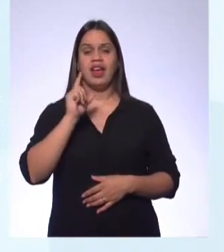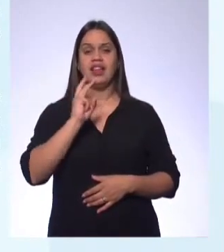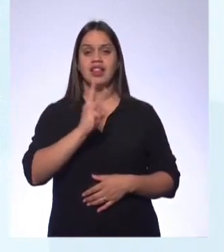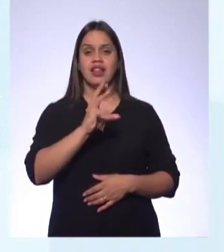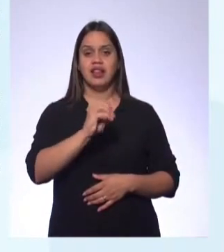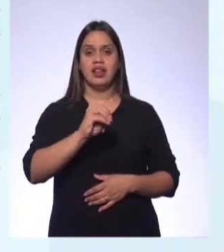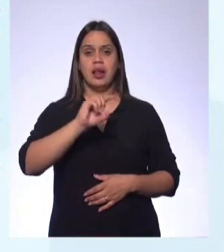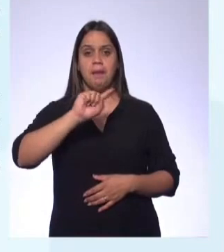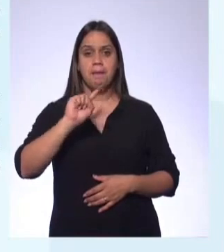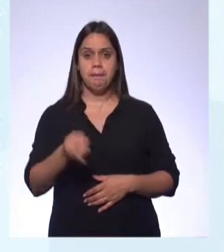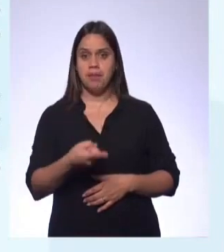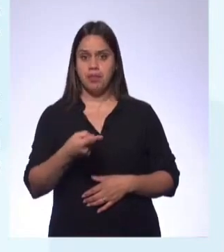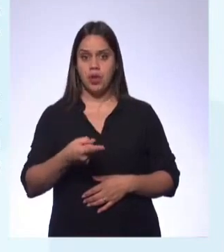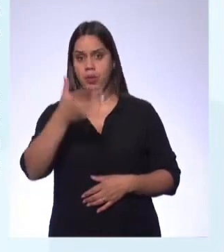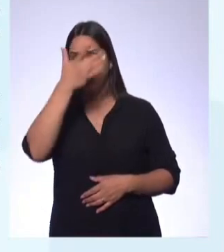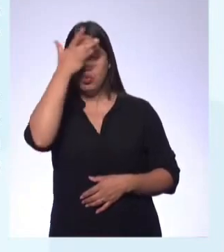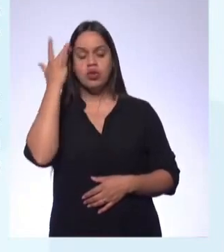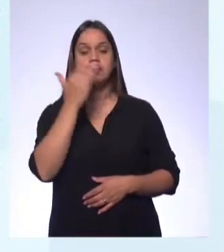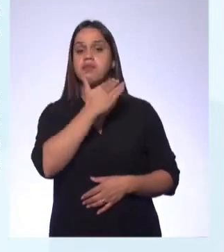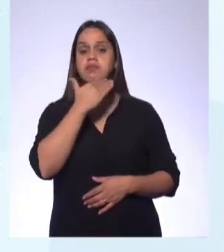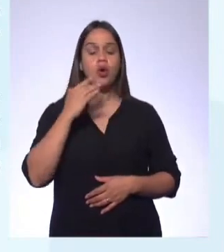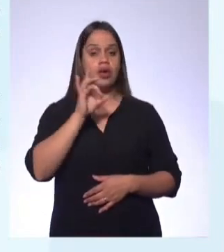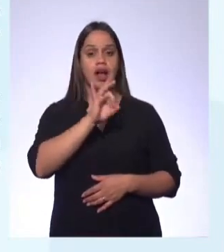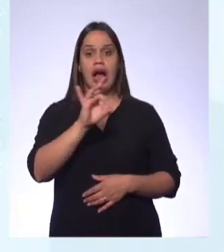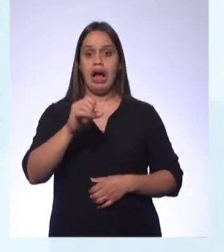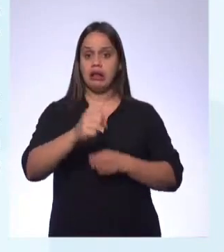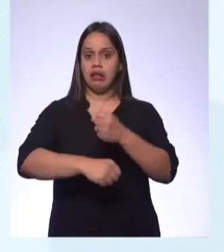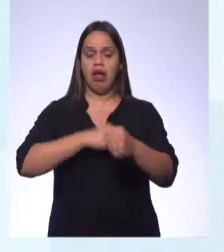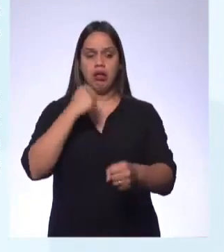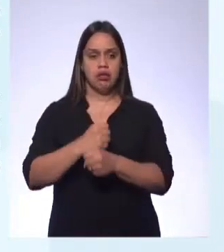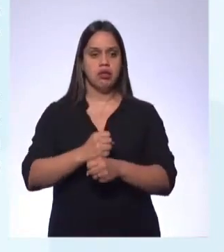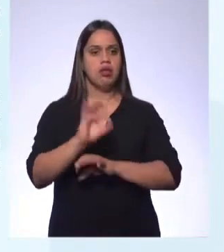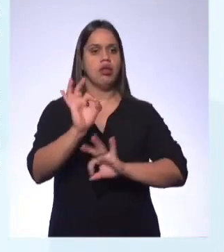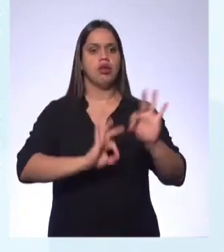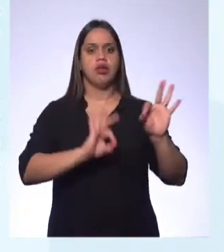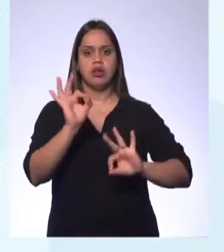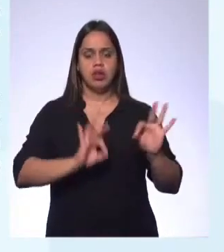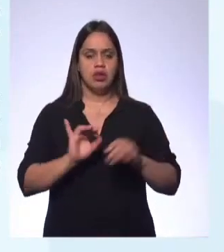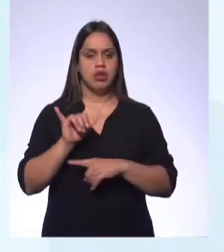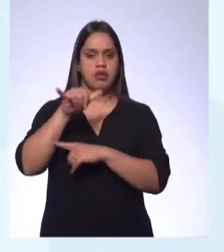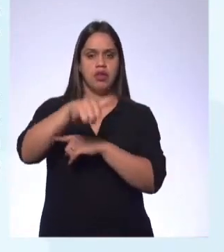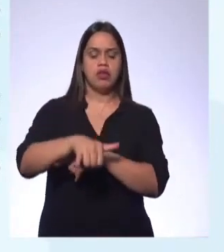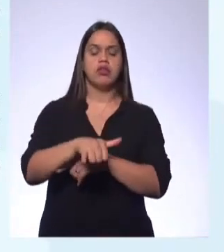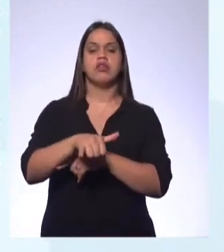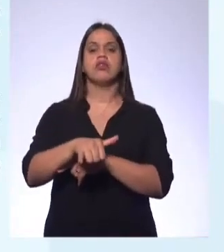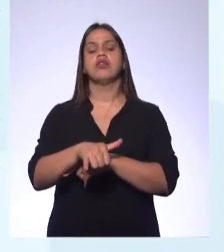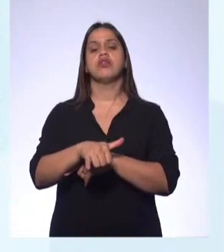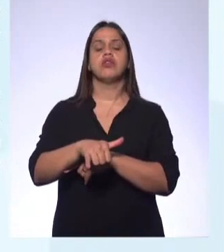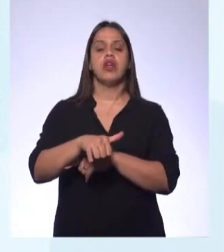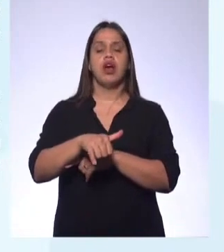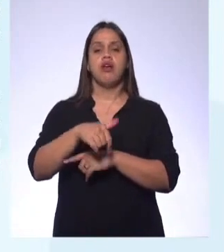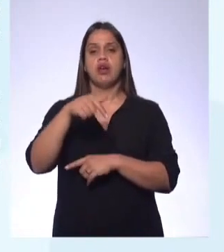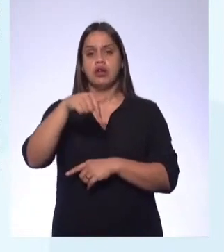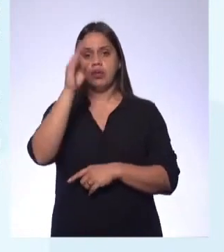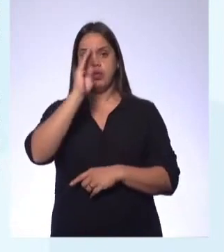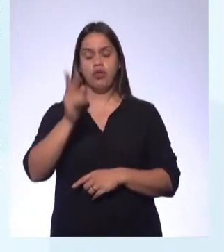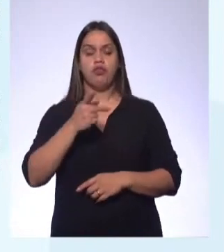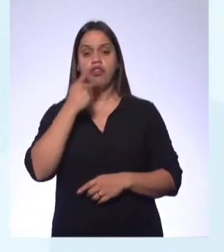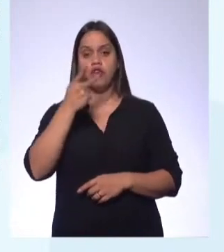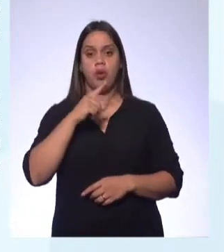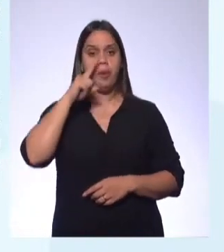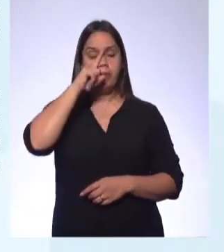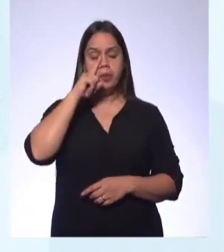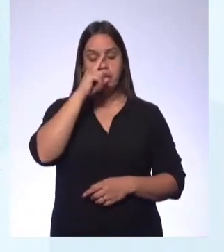mil vítimas por ano. A Organização Internacional de Aviação Civil diz que o risco de se morrer num acidente de